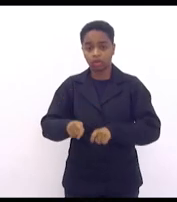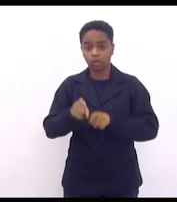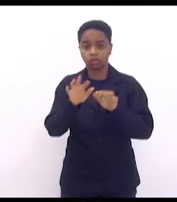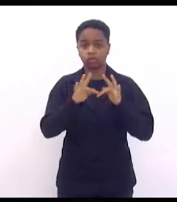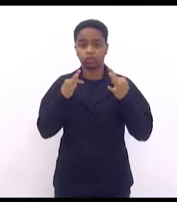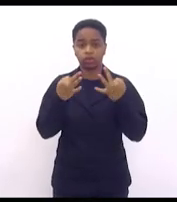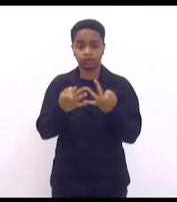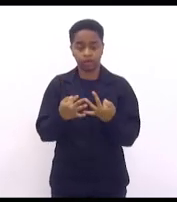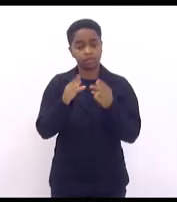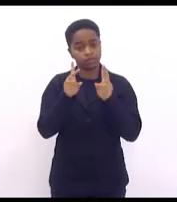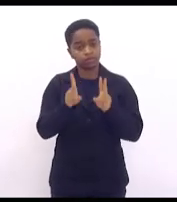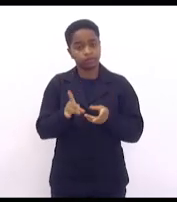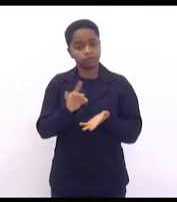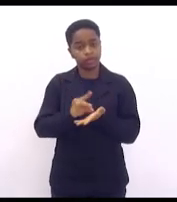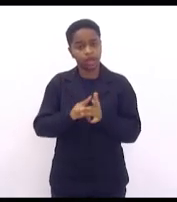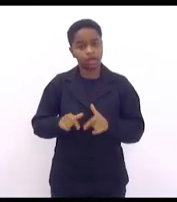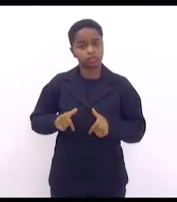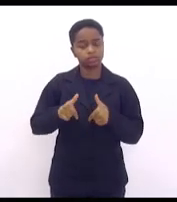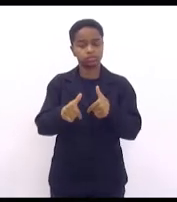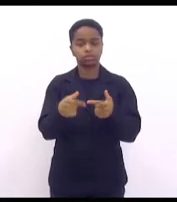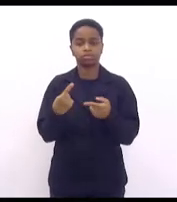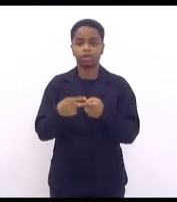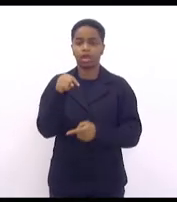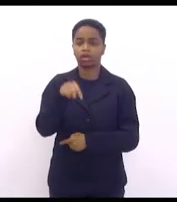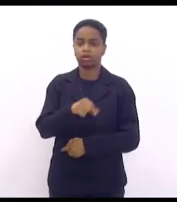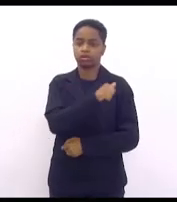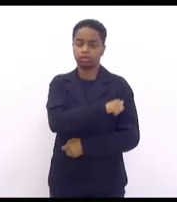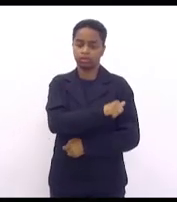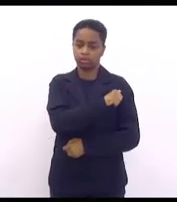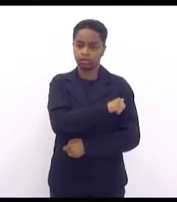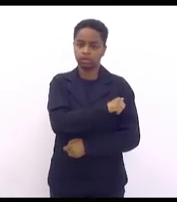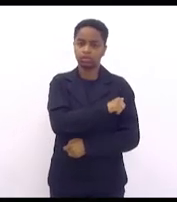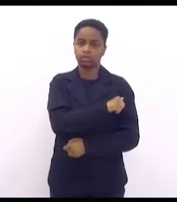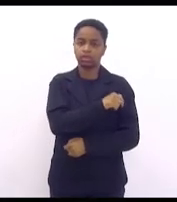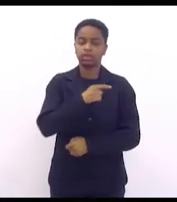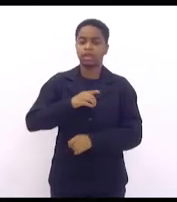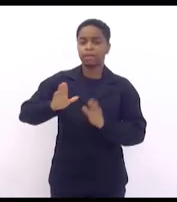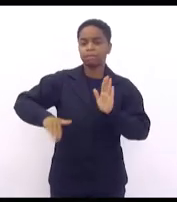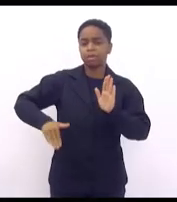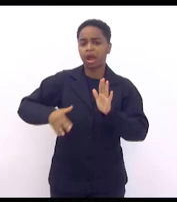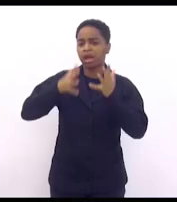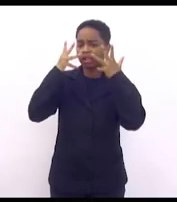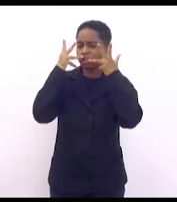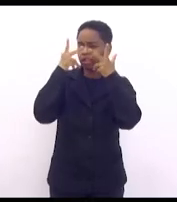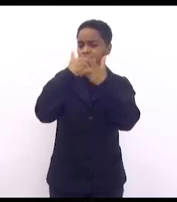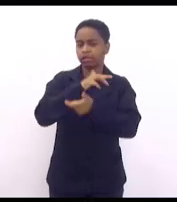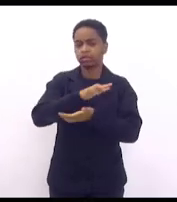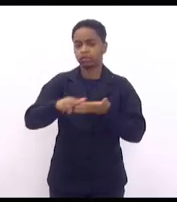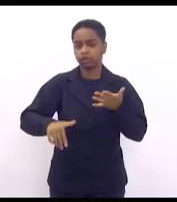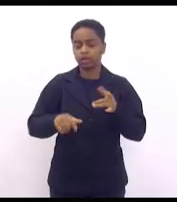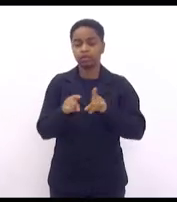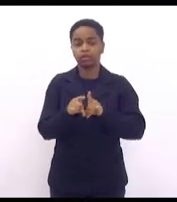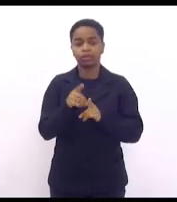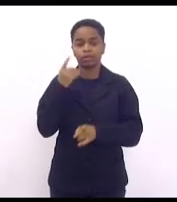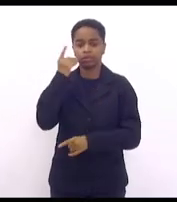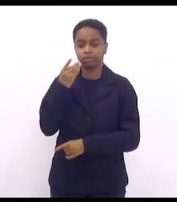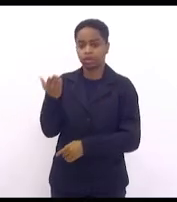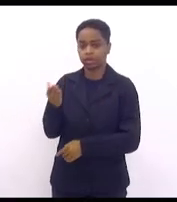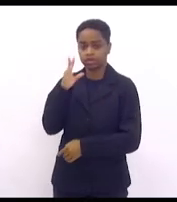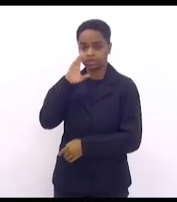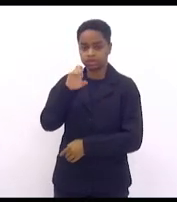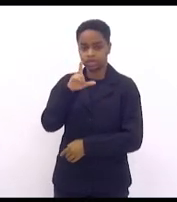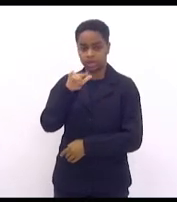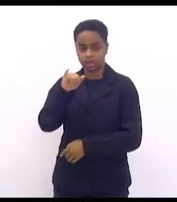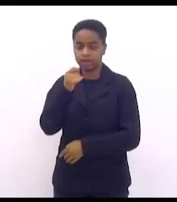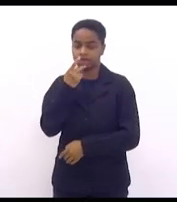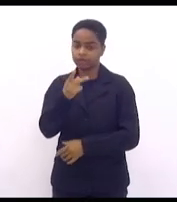familiar muito atuante. O Estado do Rio de Janeiro, né, que tem praias belíssimas, e a deputada Célia Jordão